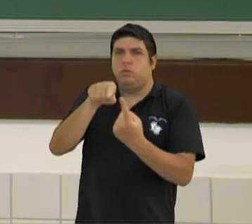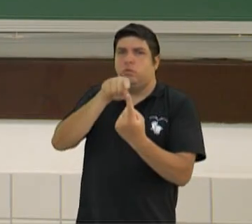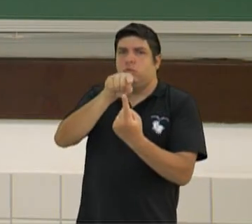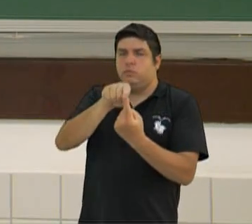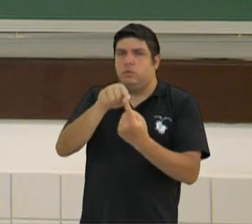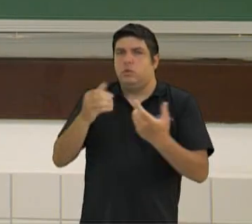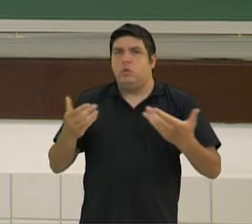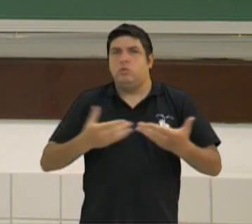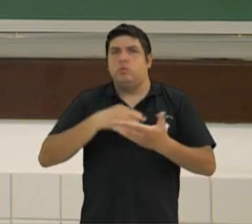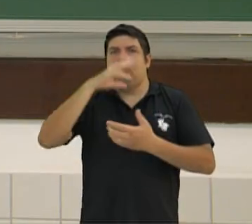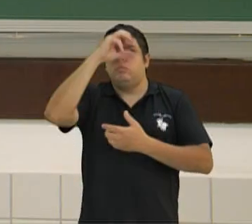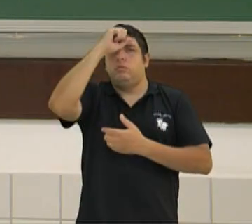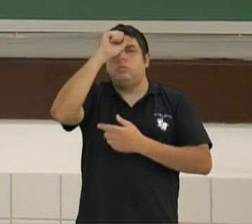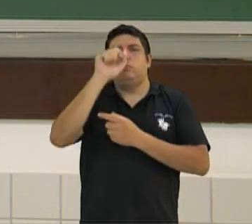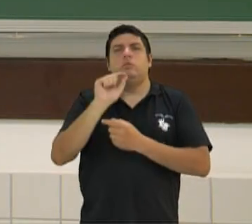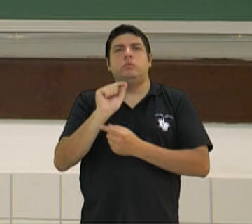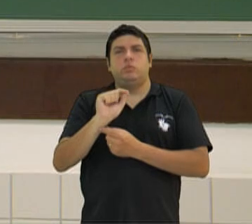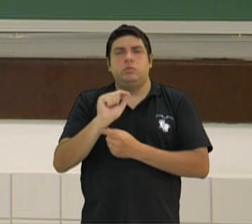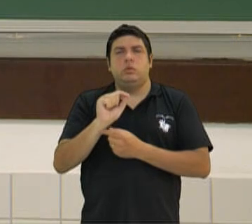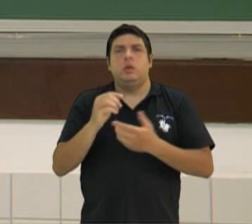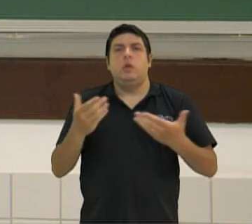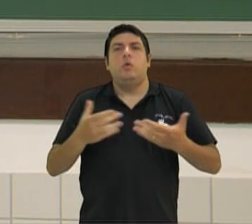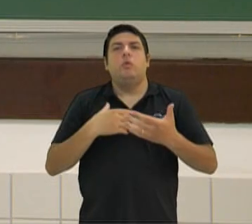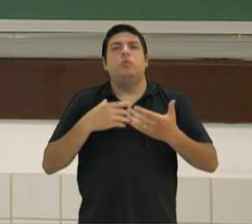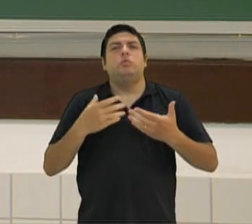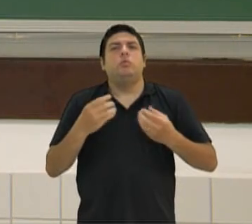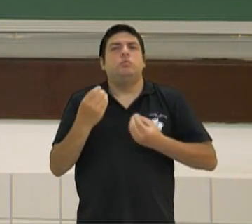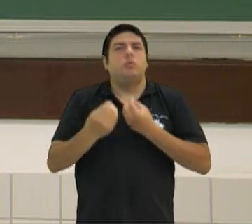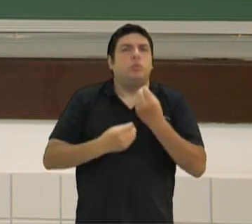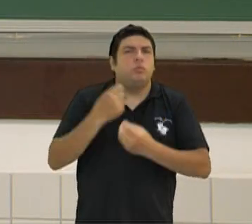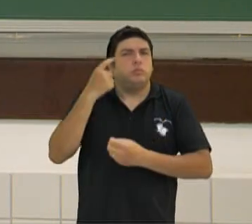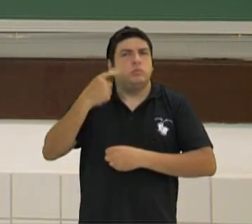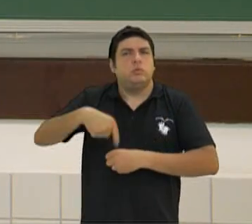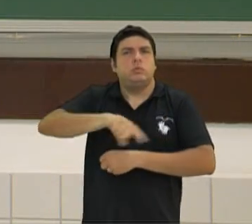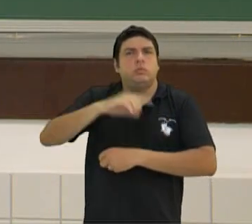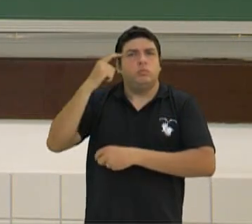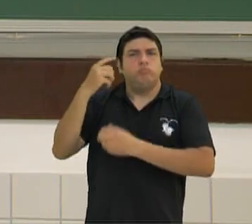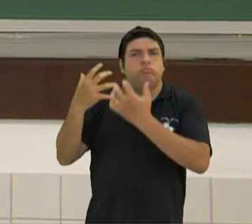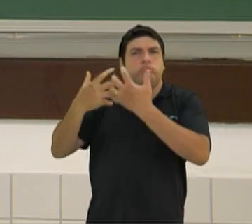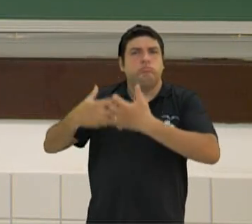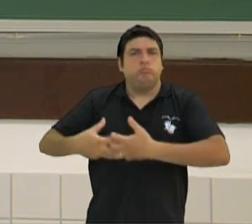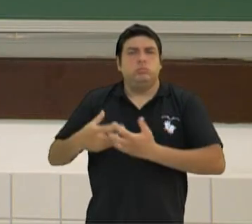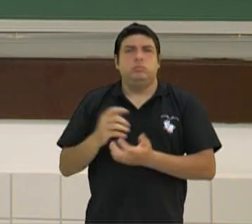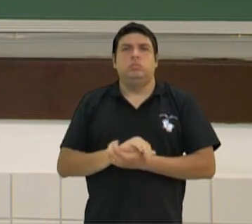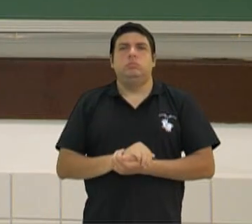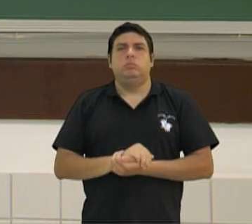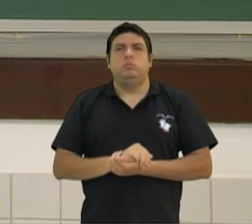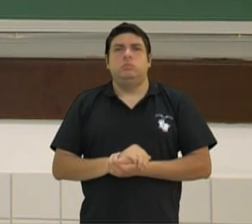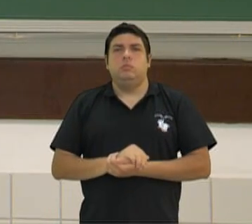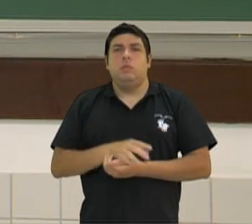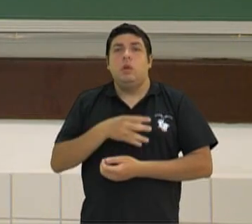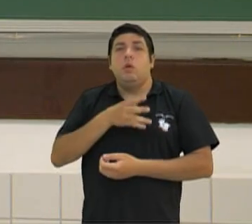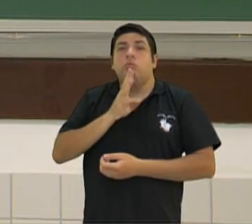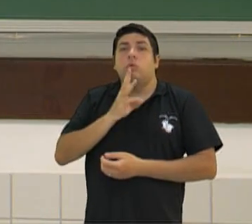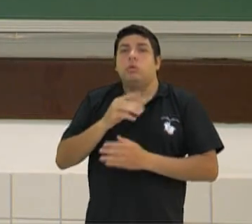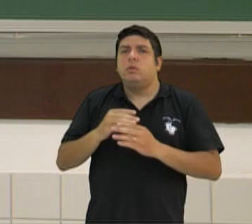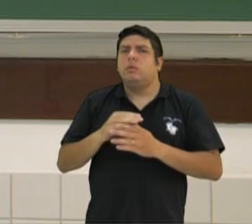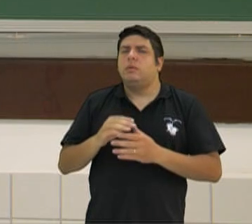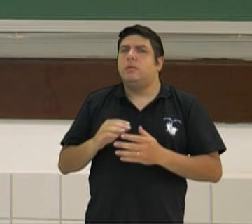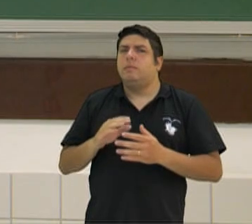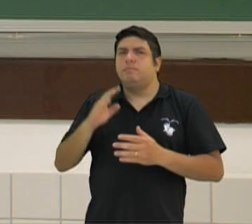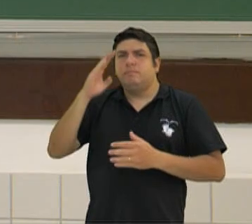que a gente vai trabalhar, qual vai ser a nossa reflexão, qual assunto vamos tratar. Conhecer as principais características do processo